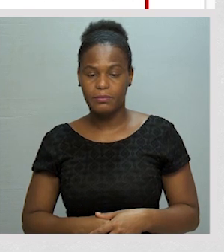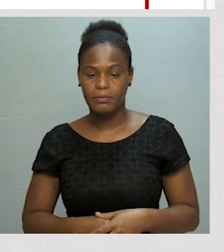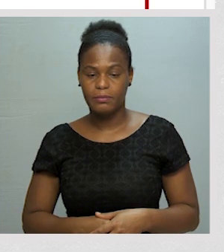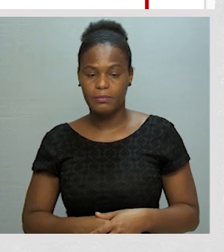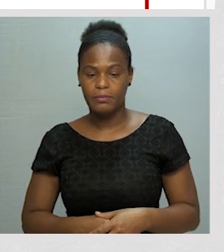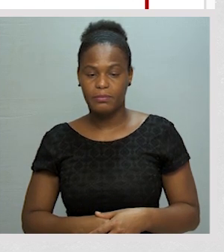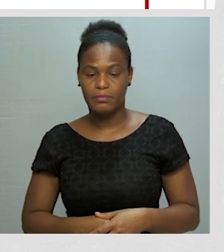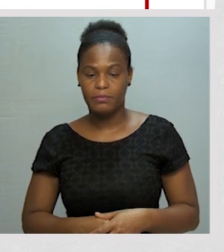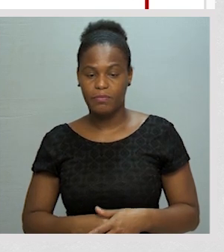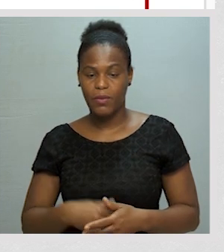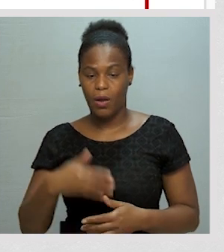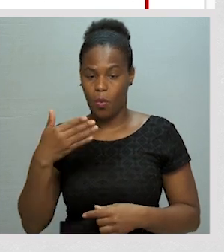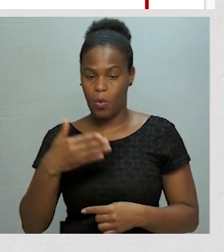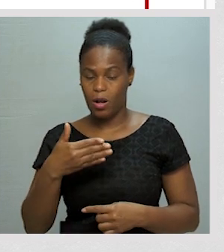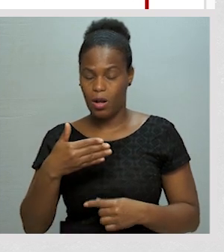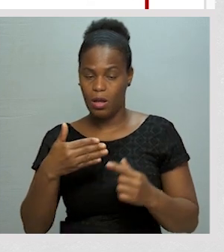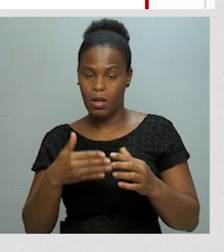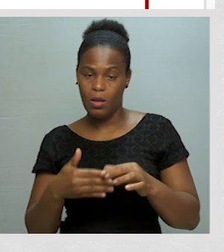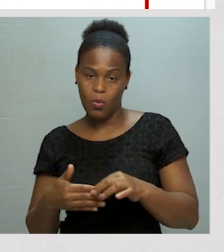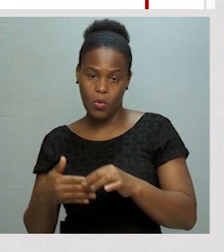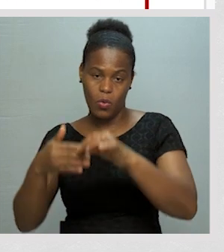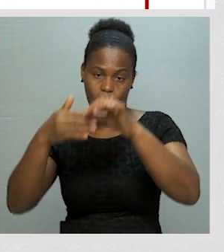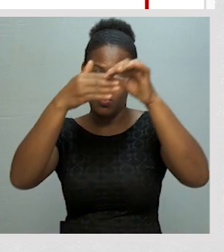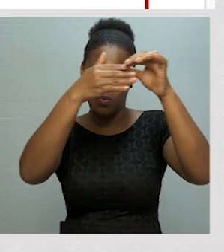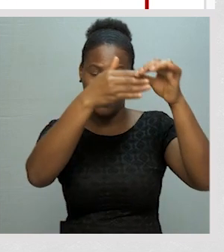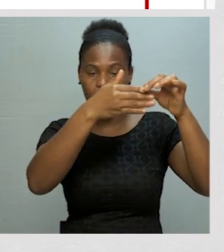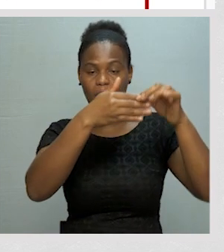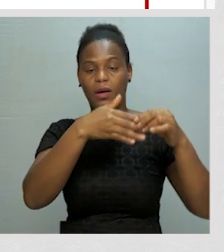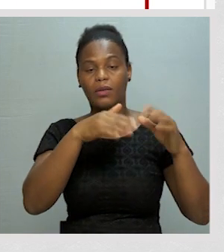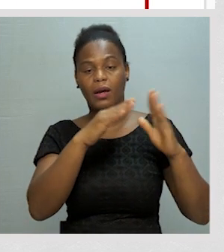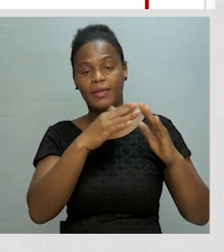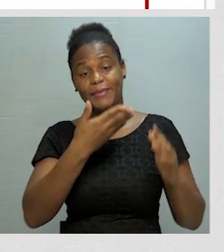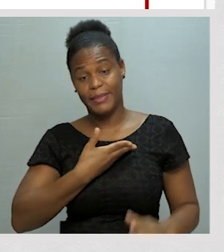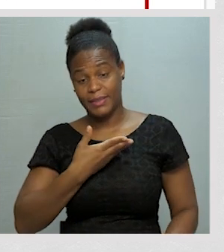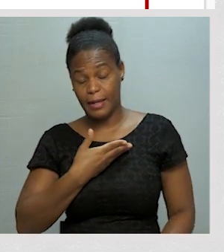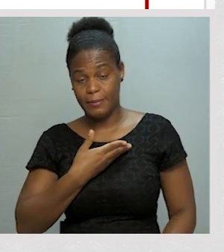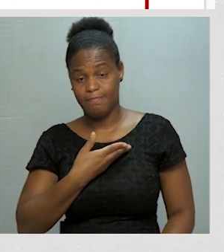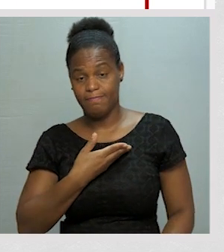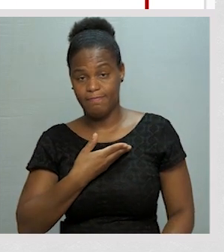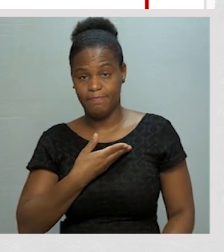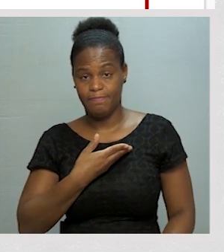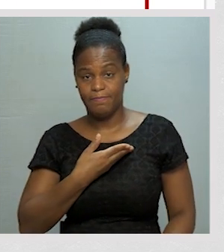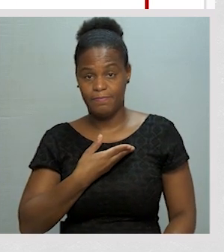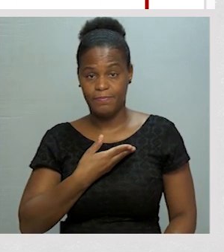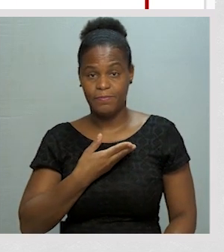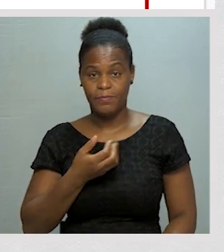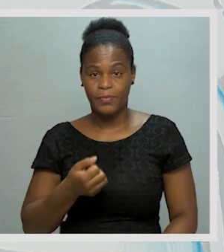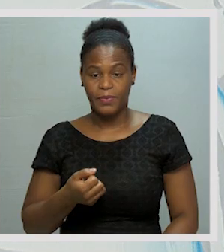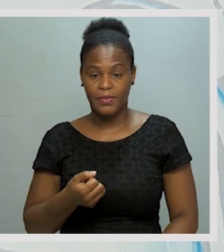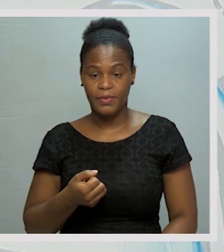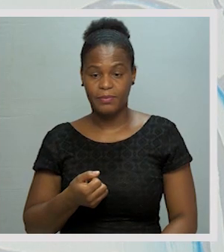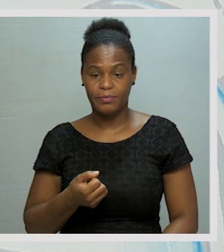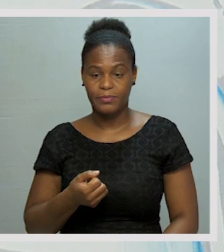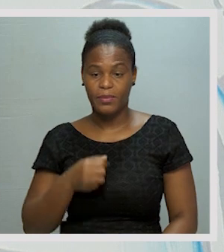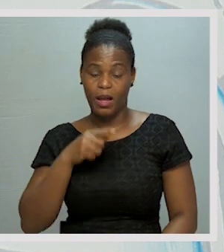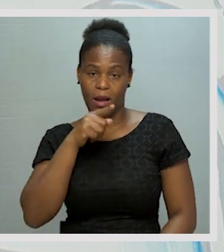E adicionamos uma dezena transportada. Ok, vamos passo a passo. Até aqui, tudo bem? Então vamos